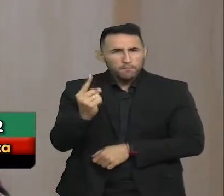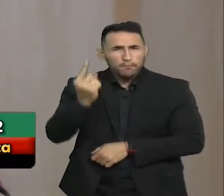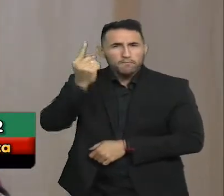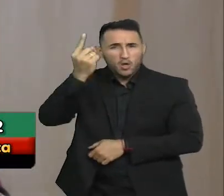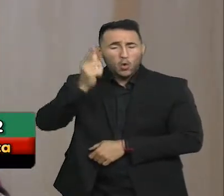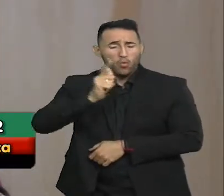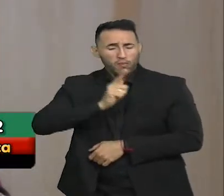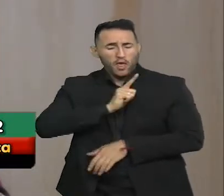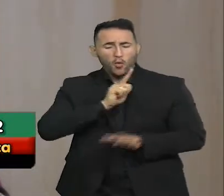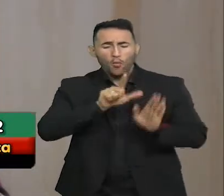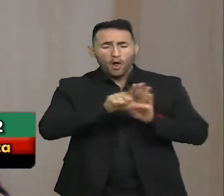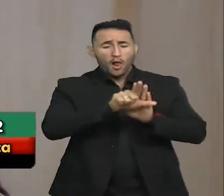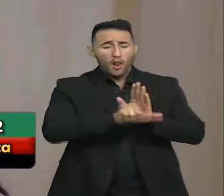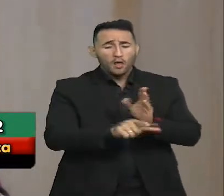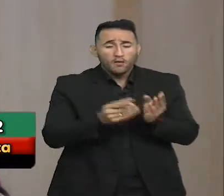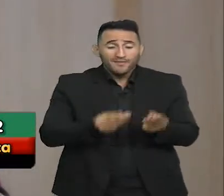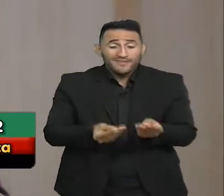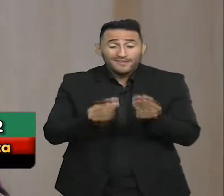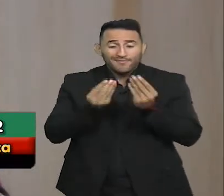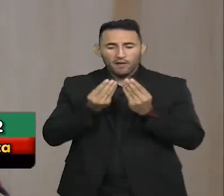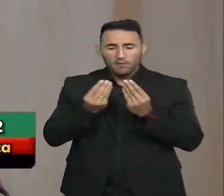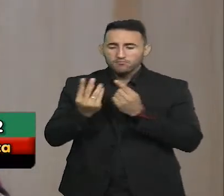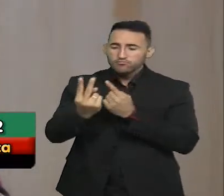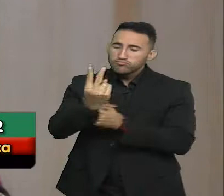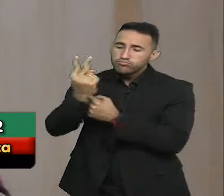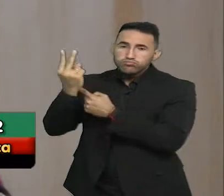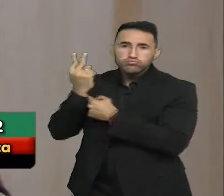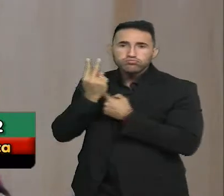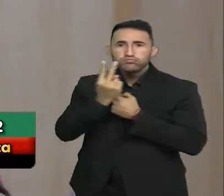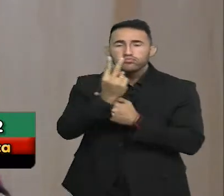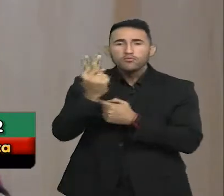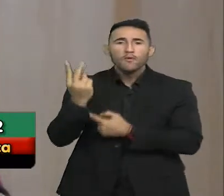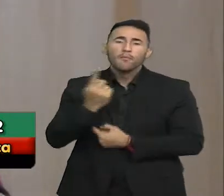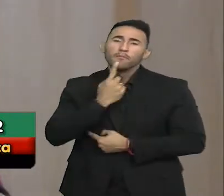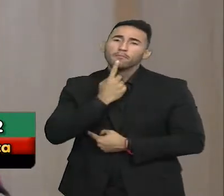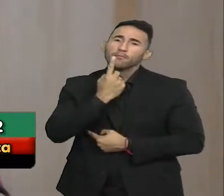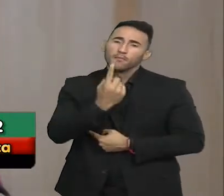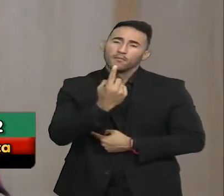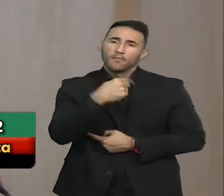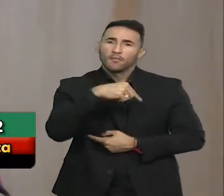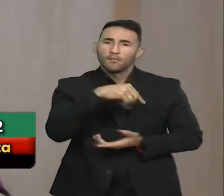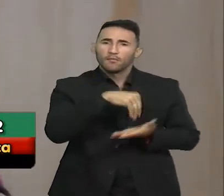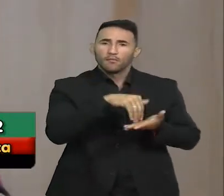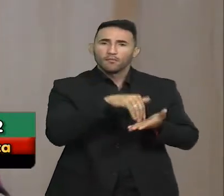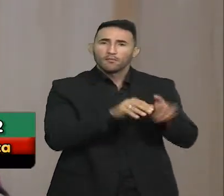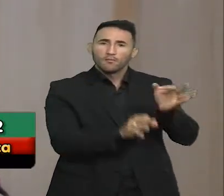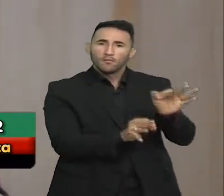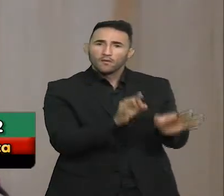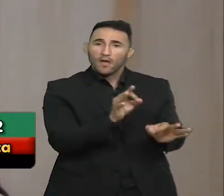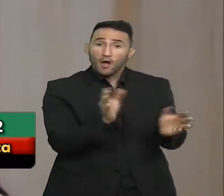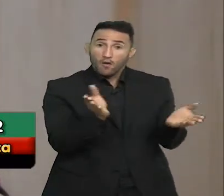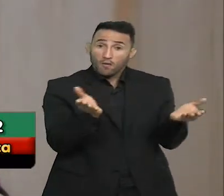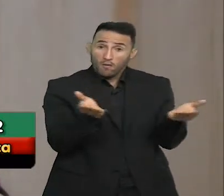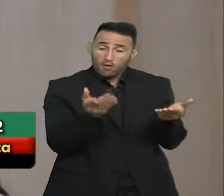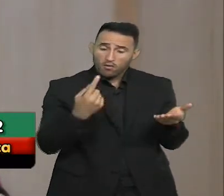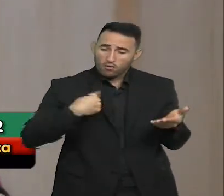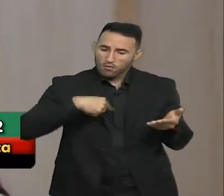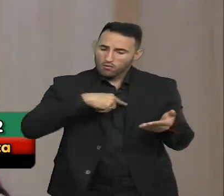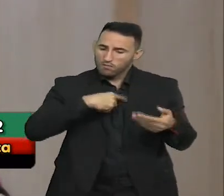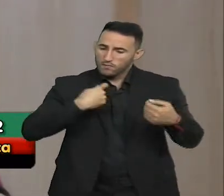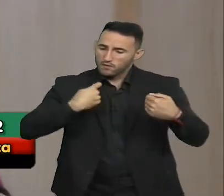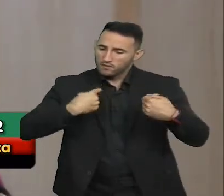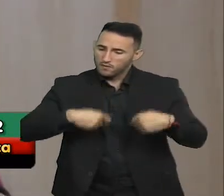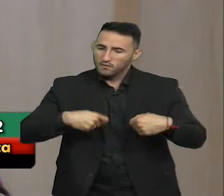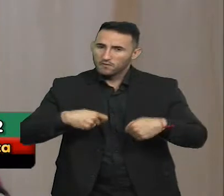uma lei que nos está tão próxima na Secretaria da Justiça. Agora, o que nós